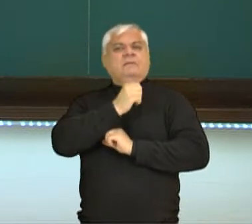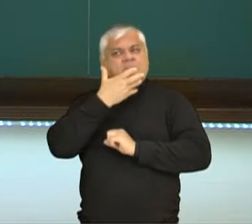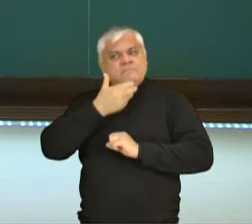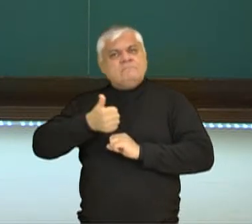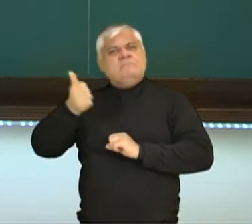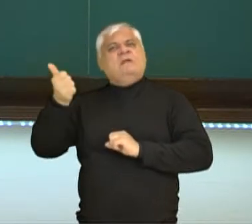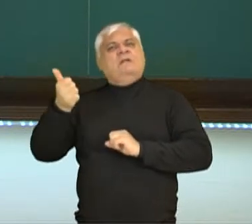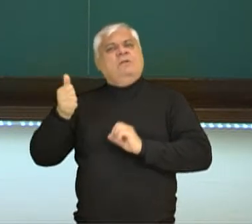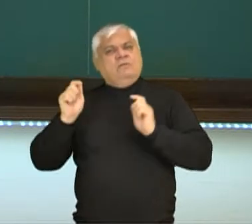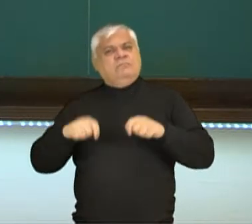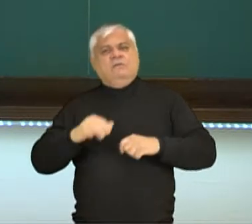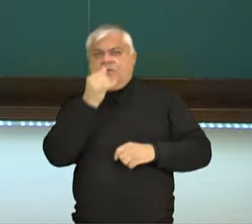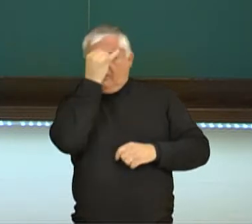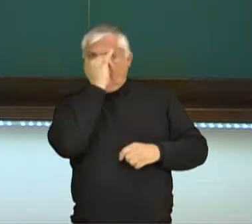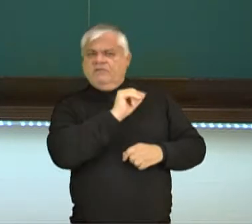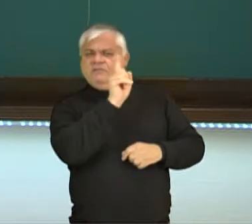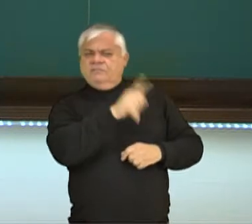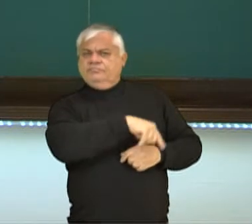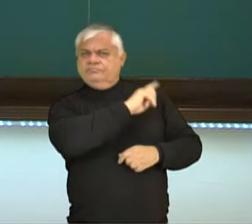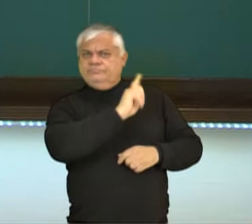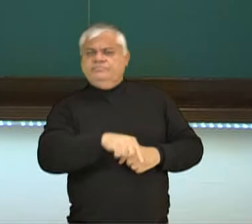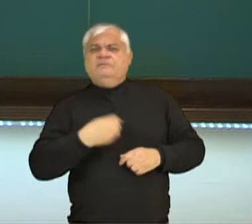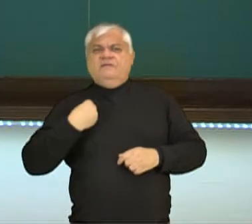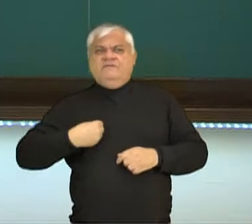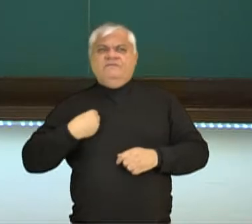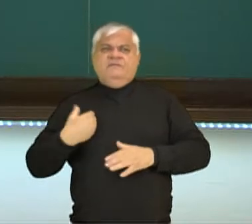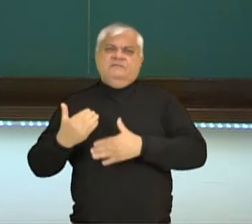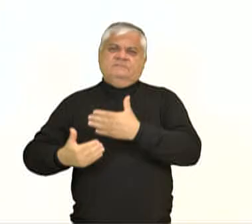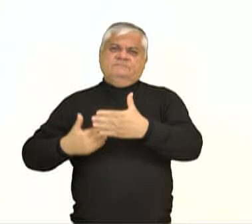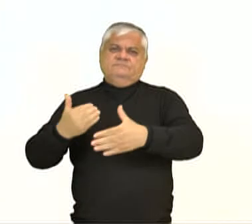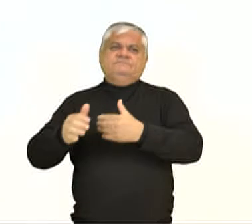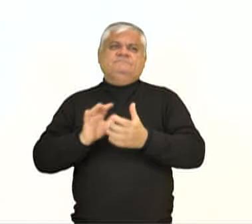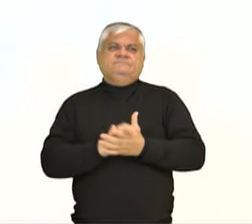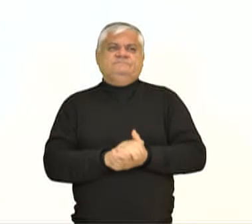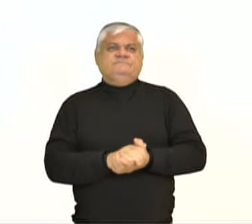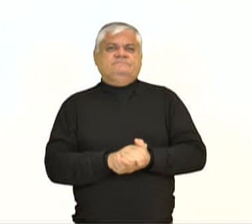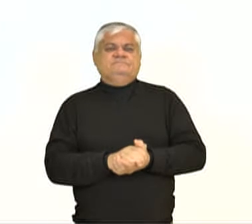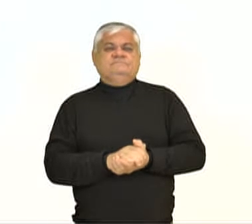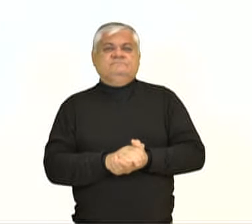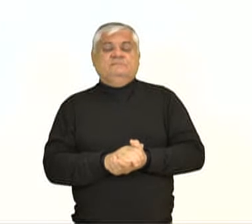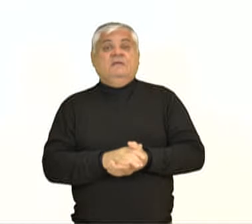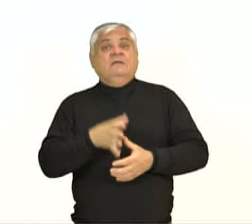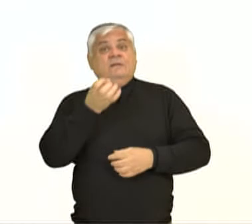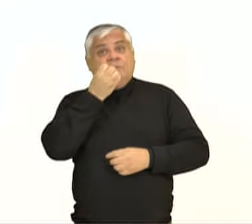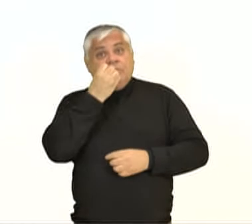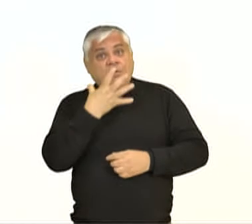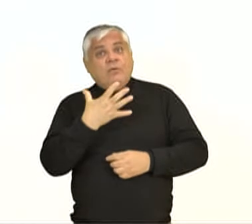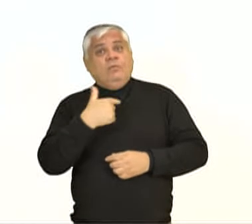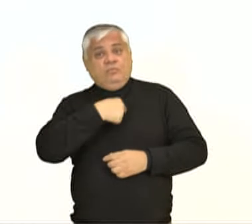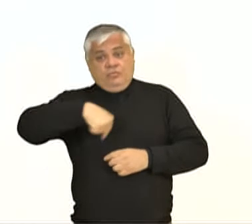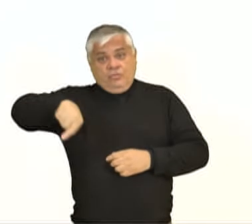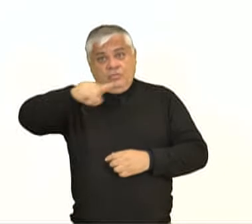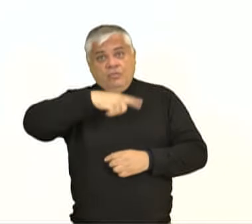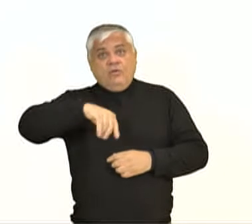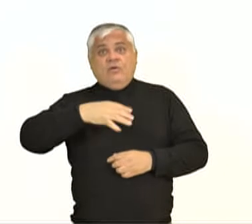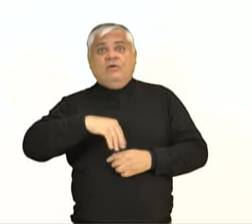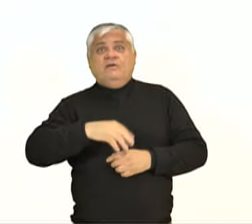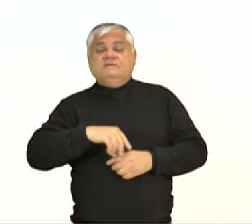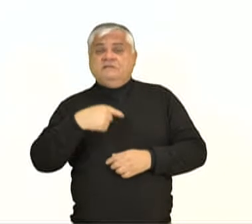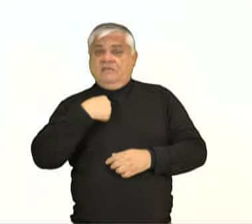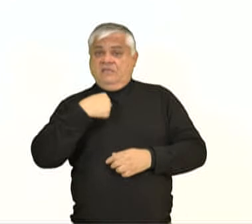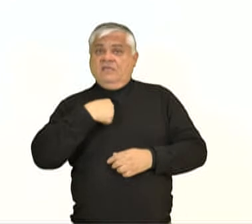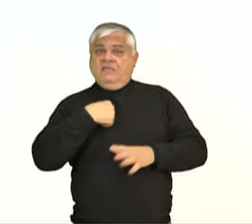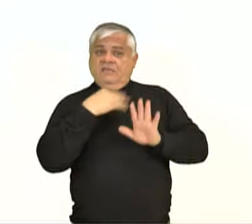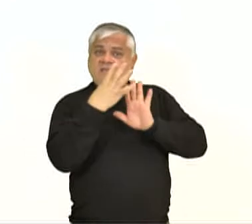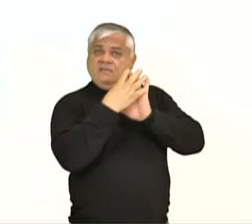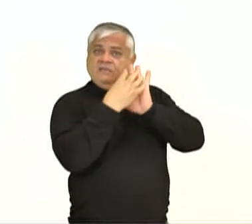essas falhas. A gente aprende aí ao longo de toda a nossa vida. É muito bom e gratificante quando nós somos exemplos, não é mesmo? Você, quando